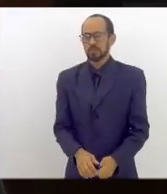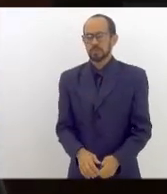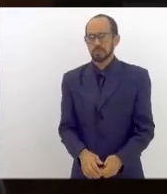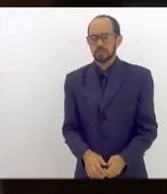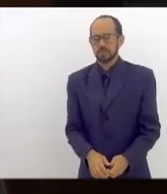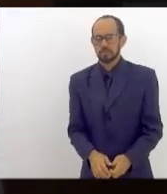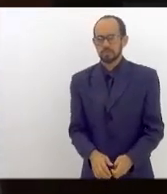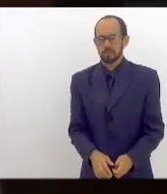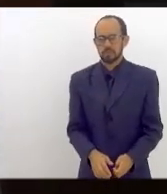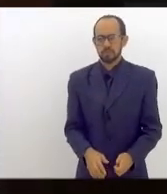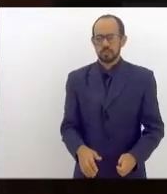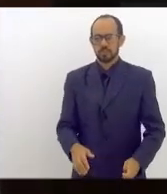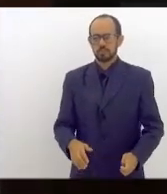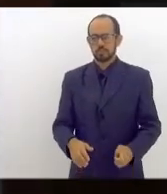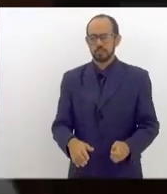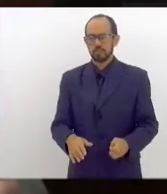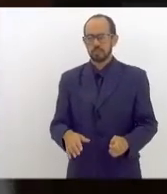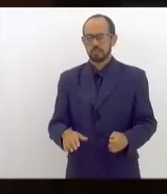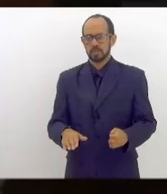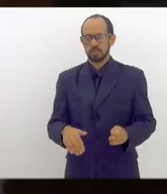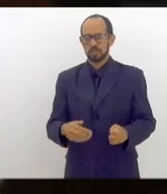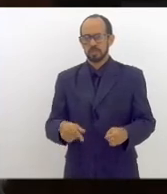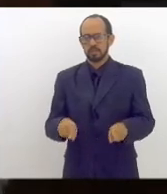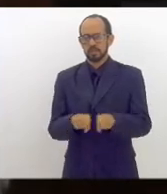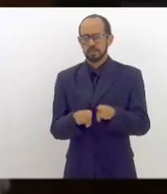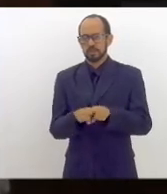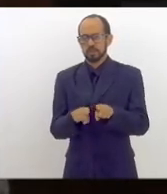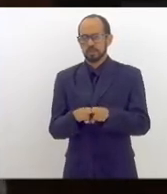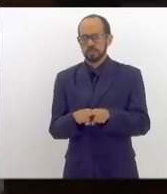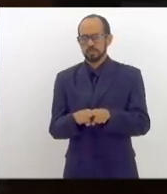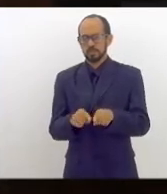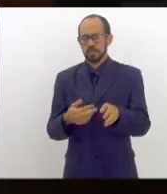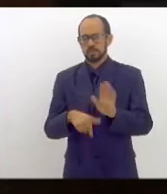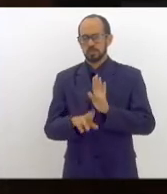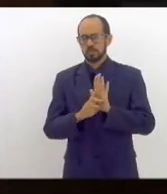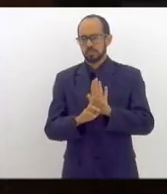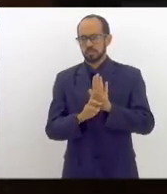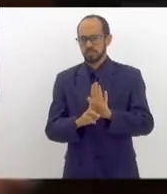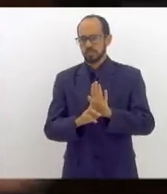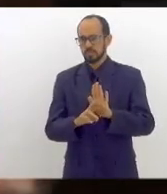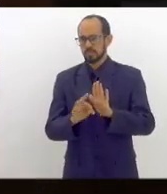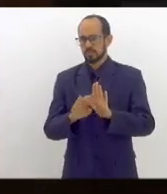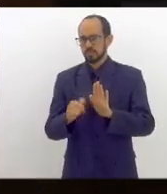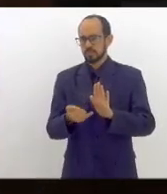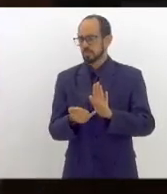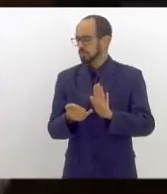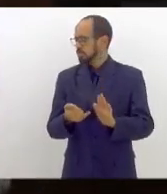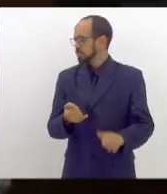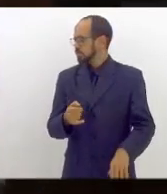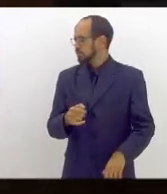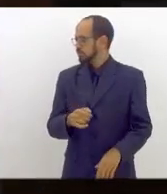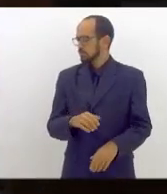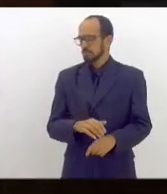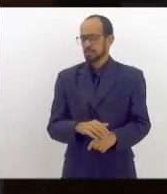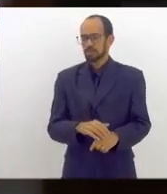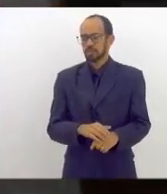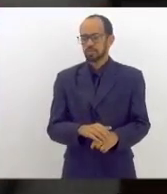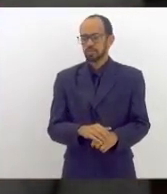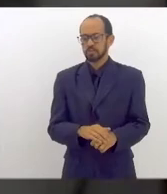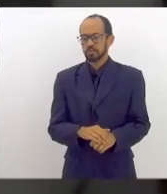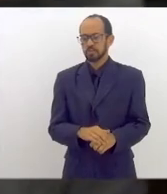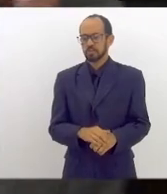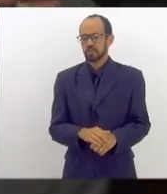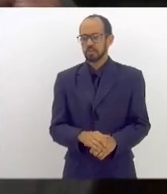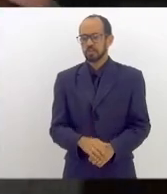de cadastrados que estão bem representam o Tribunal de Justiça do Estado do Rio de Janeiro um agradecimento a todos muito obrigado